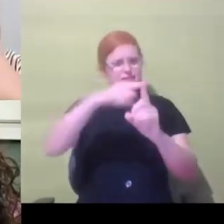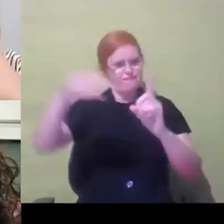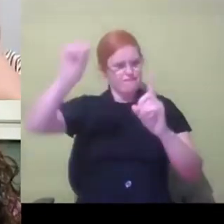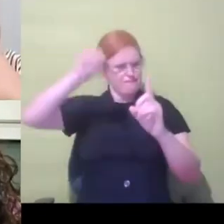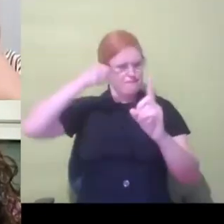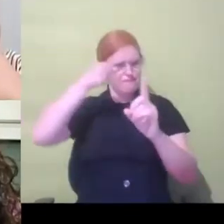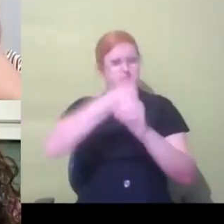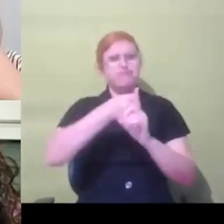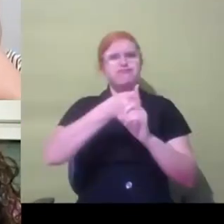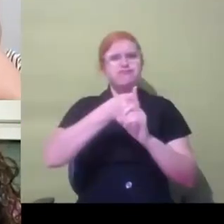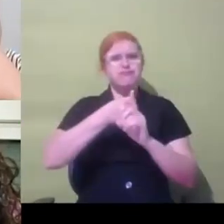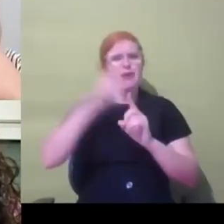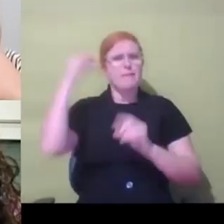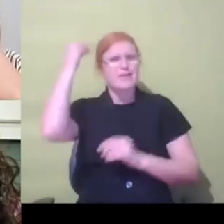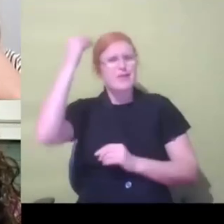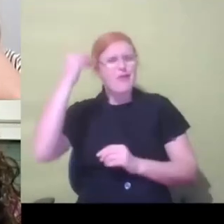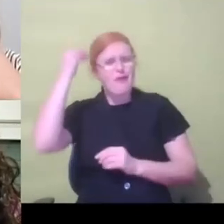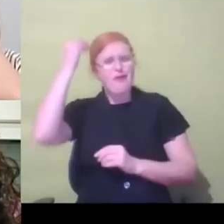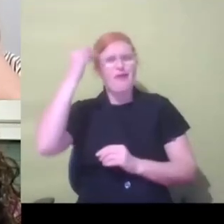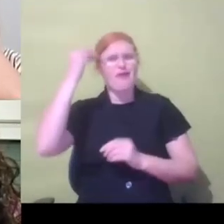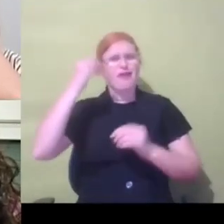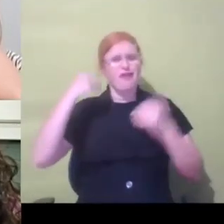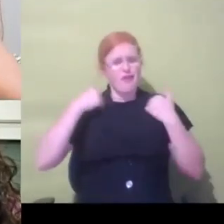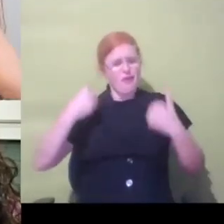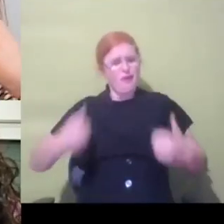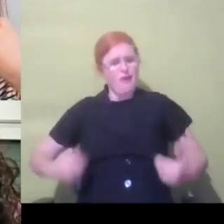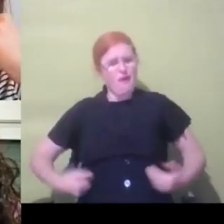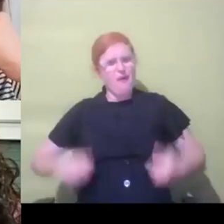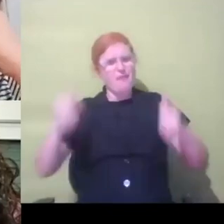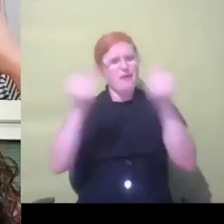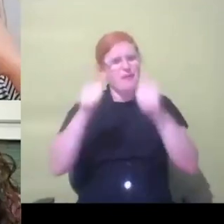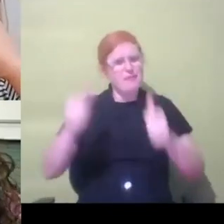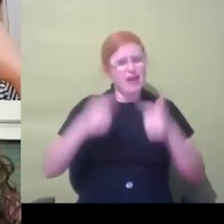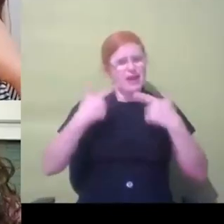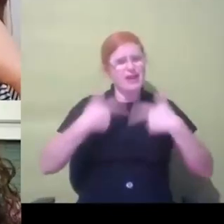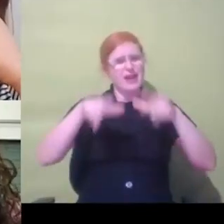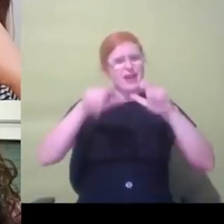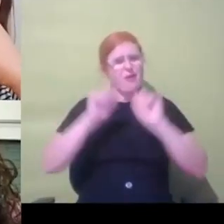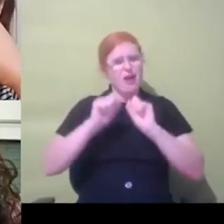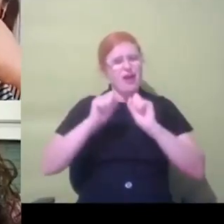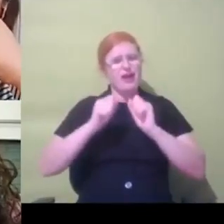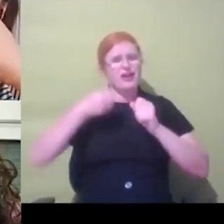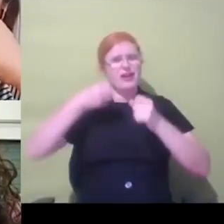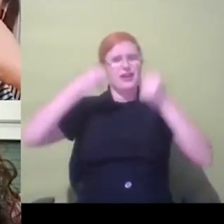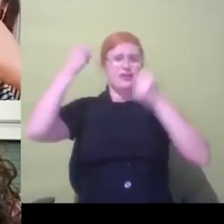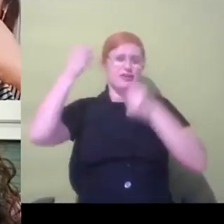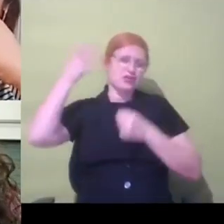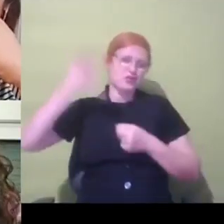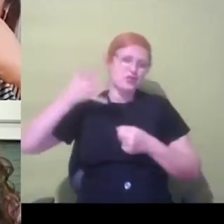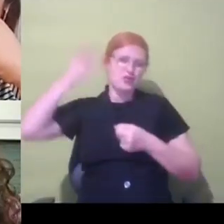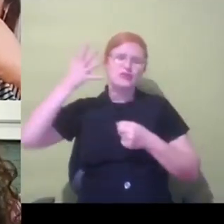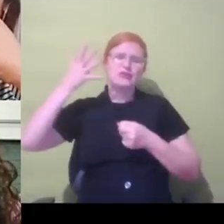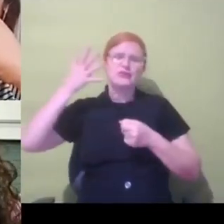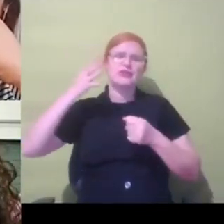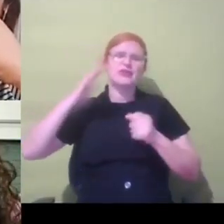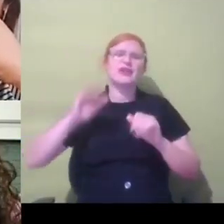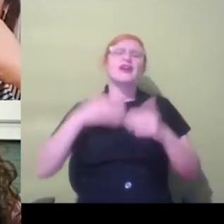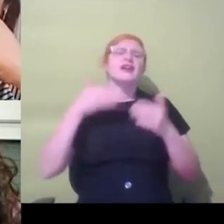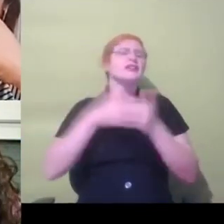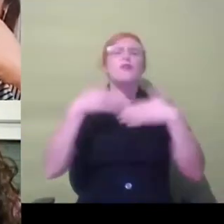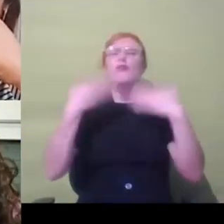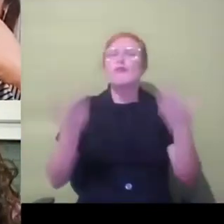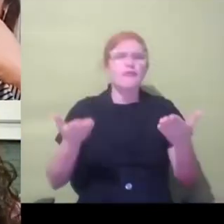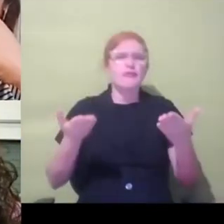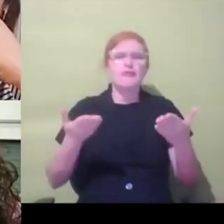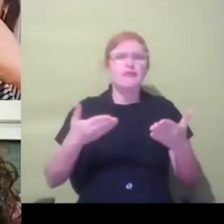psicológico, no físico, na imagem, na linguagem, no discurso. Até onde?